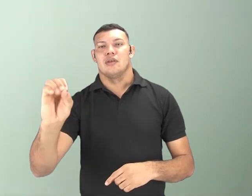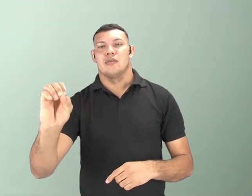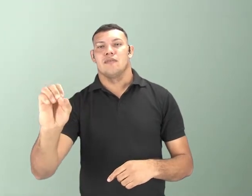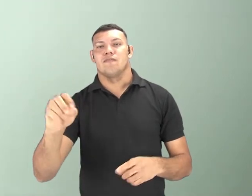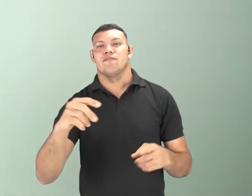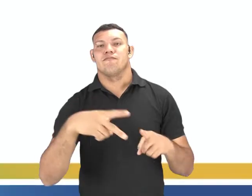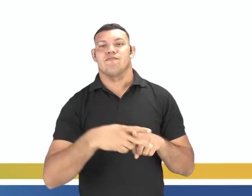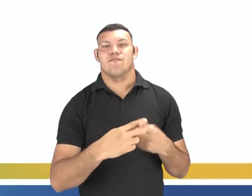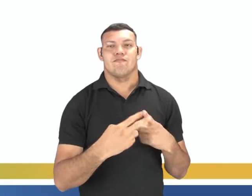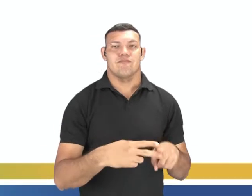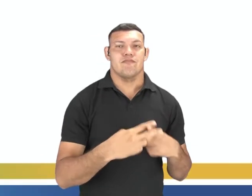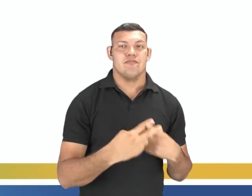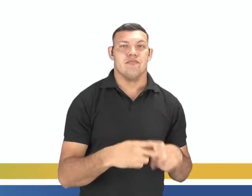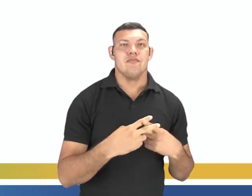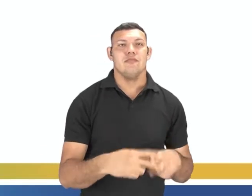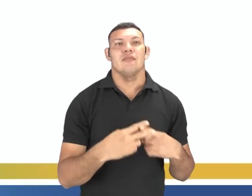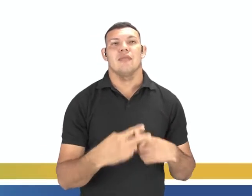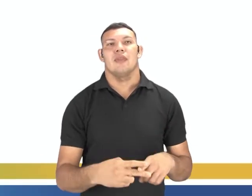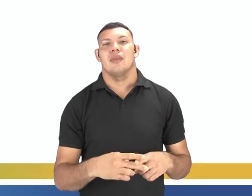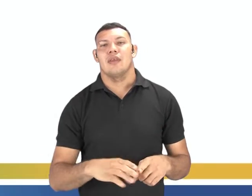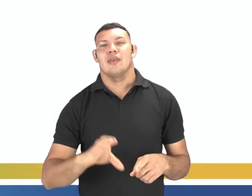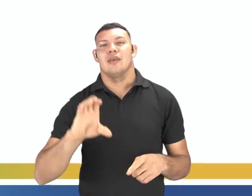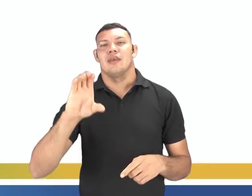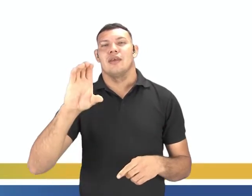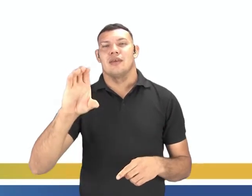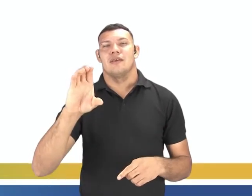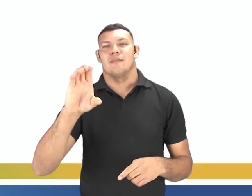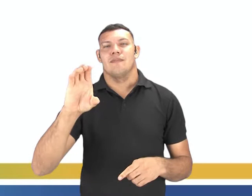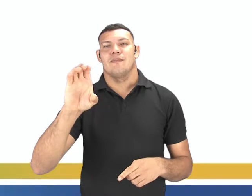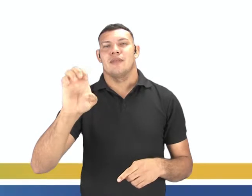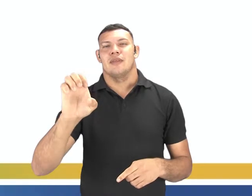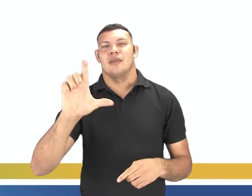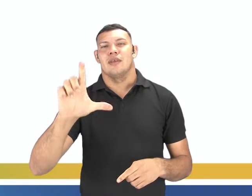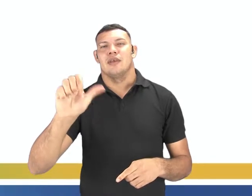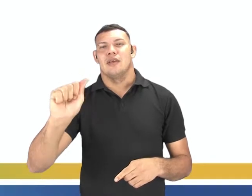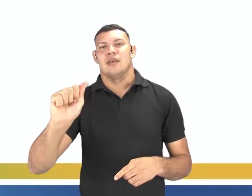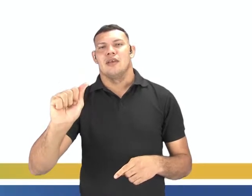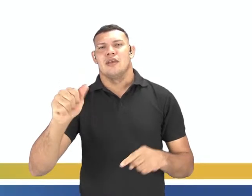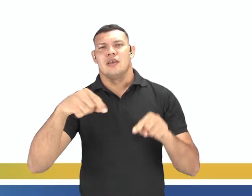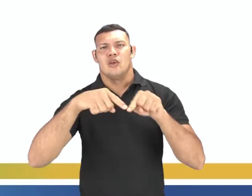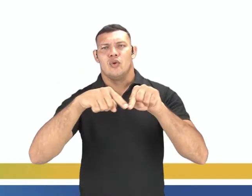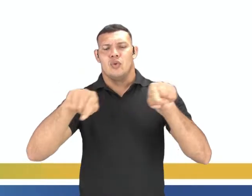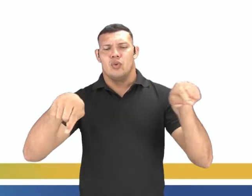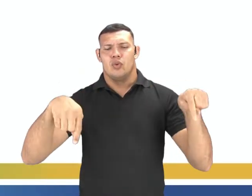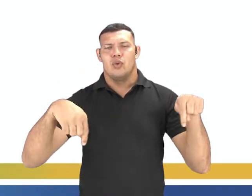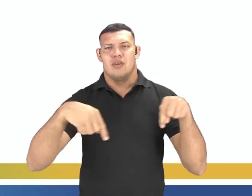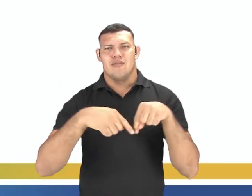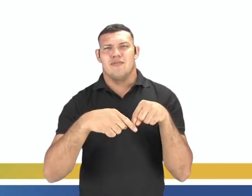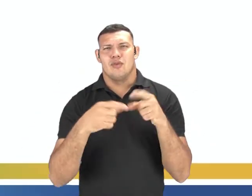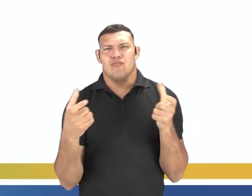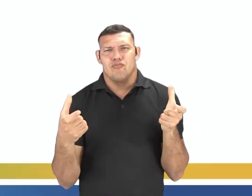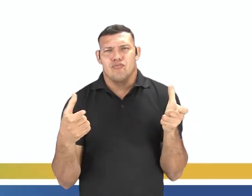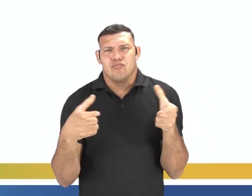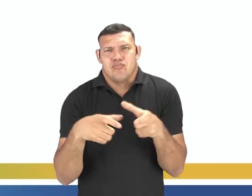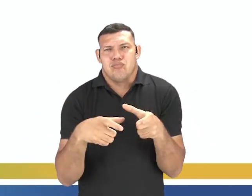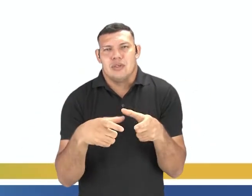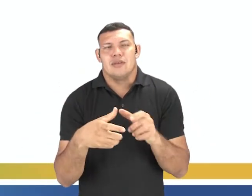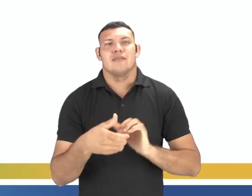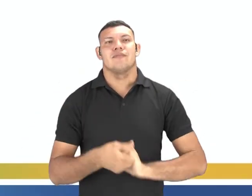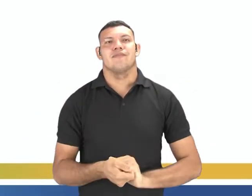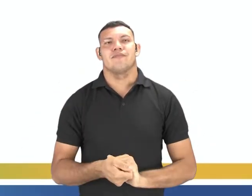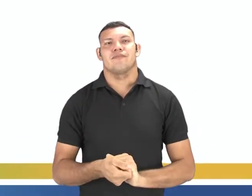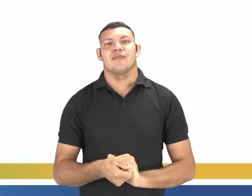Cela, pequeno quarto, tipo na prisão, na cadeia, né? No isolamento, no hospital.